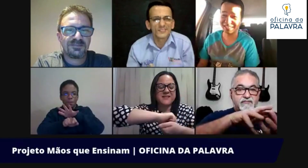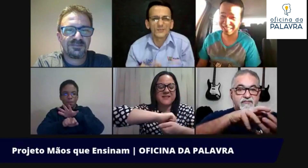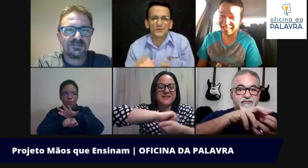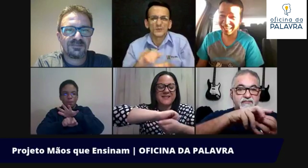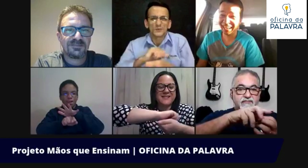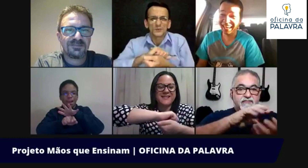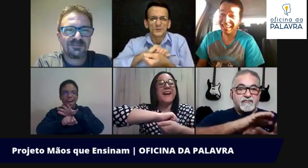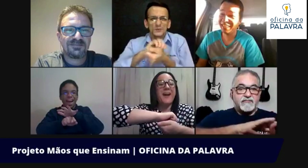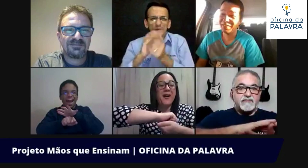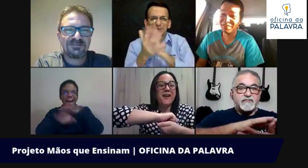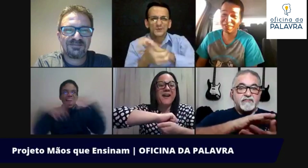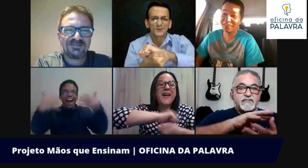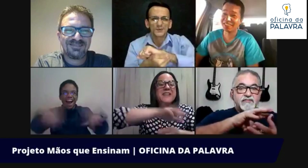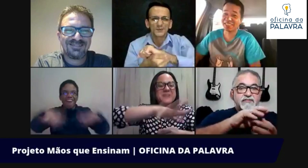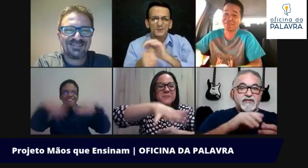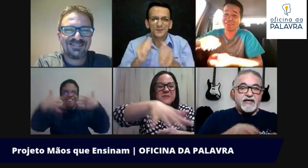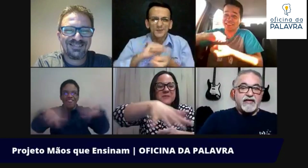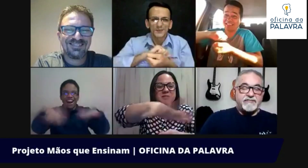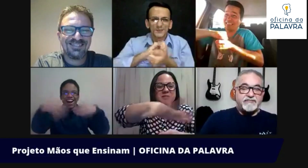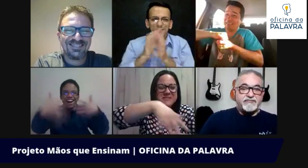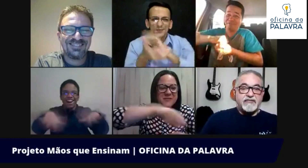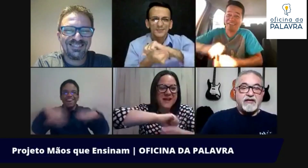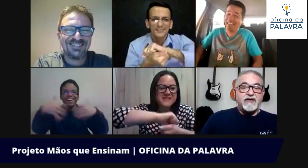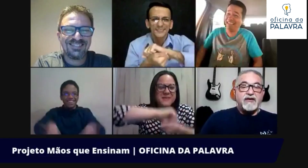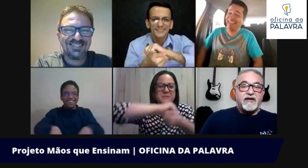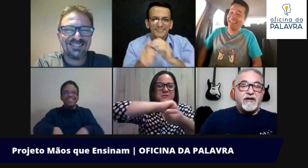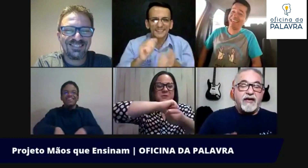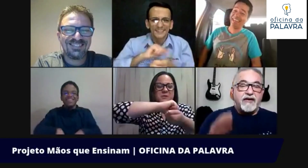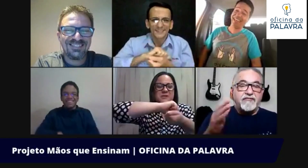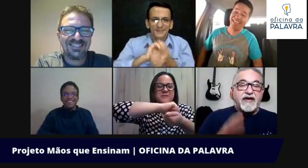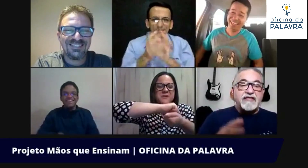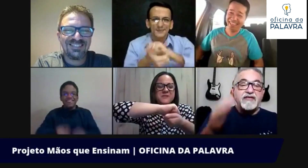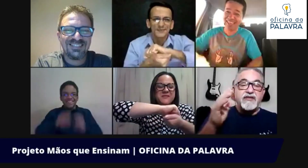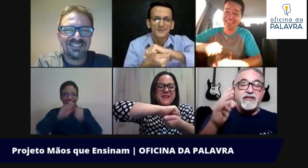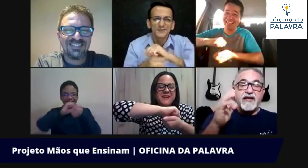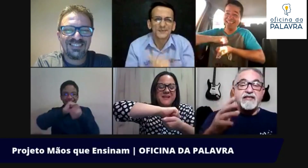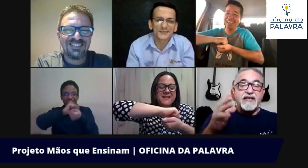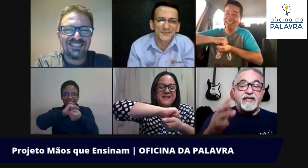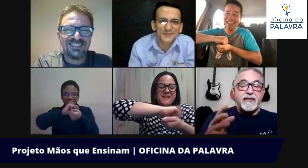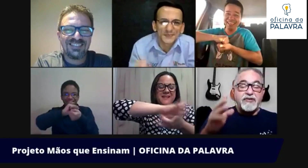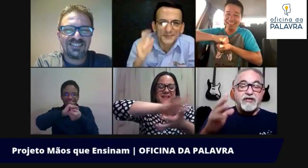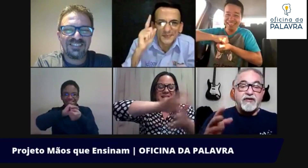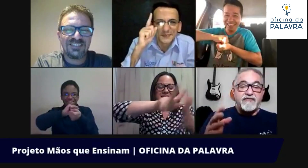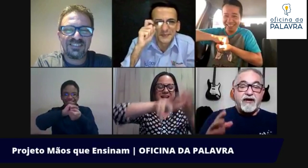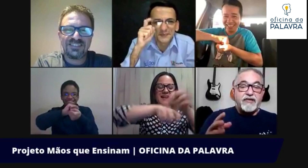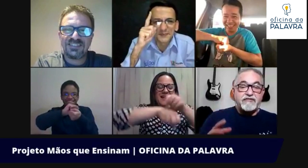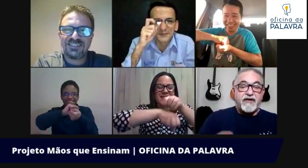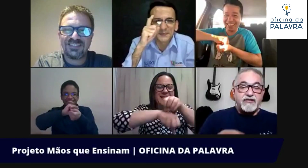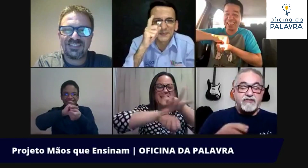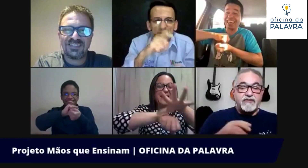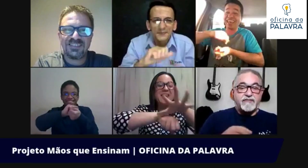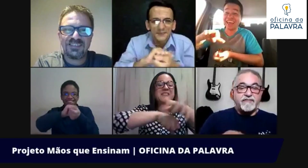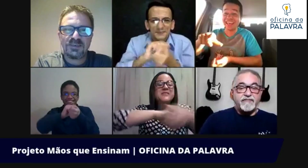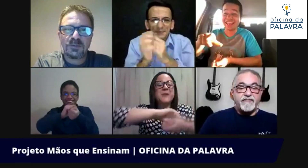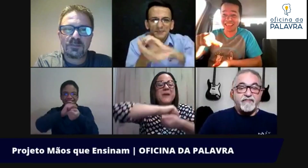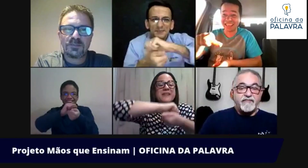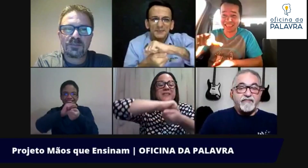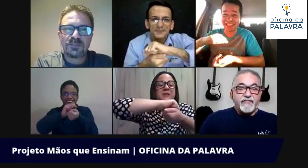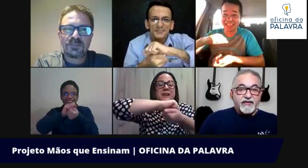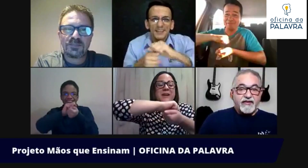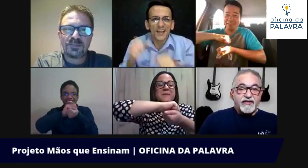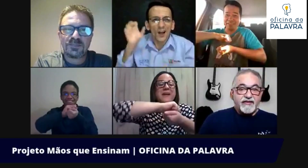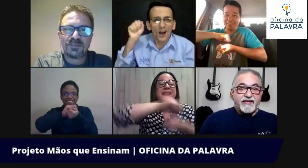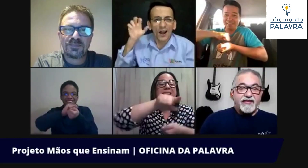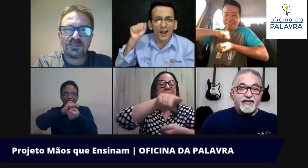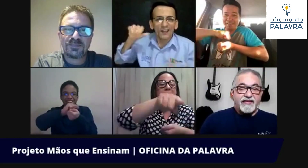compartilha. Nossa! É tipo as coisas que você faz aí, pastor, com as faz mãos, né? em 3 etapas que vai ficar mais fácil. Isso, eu ainda